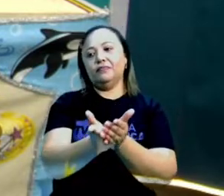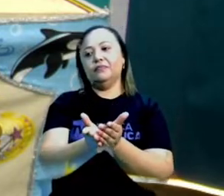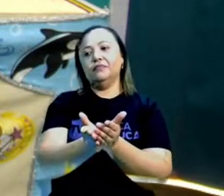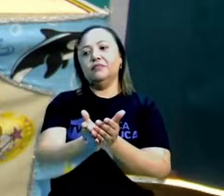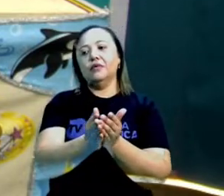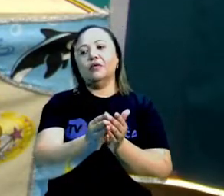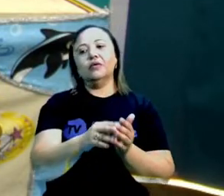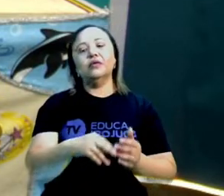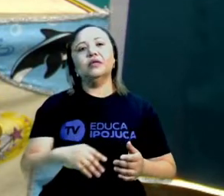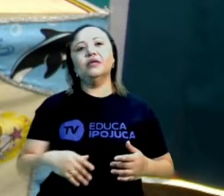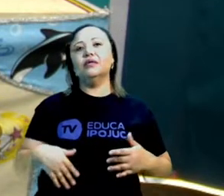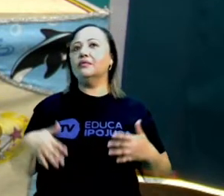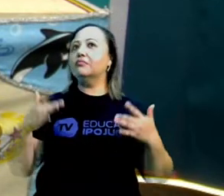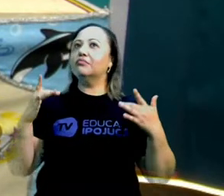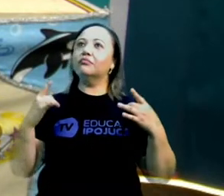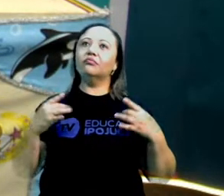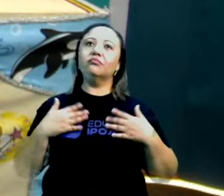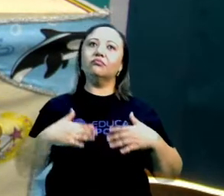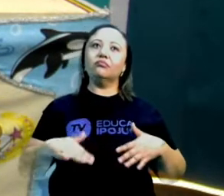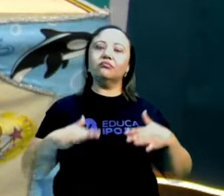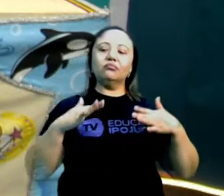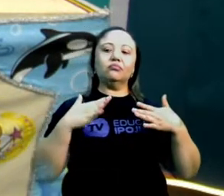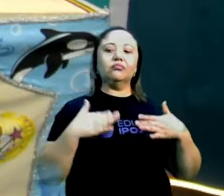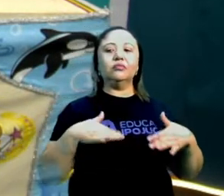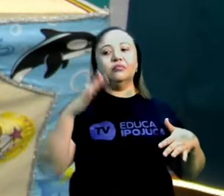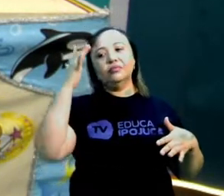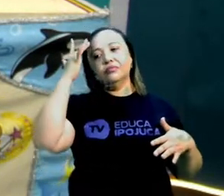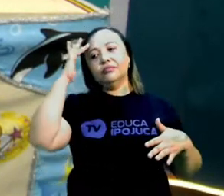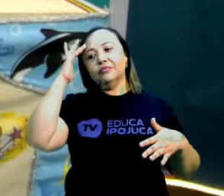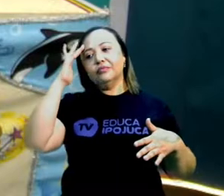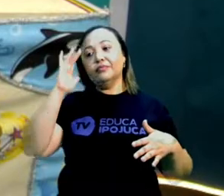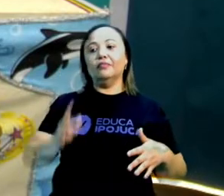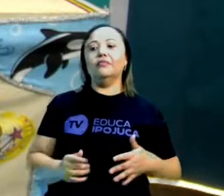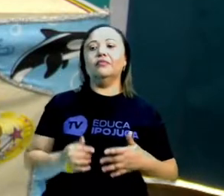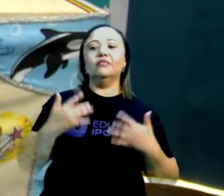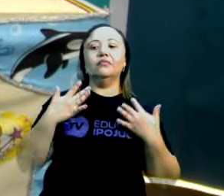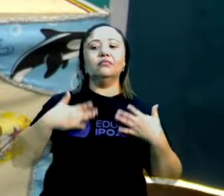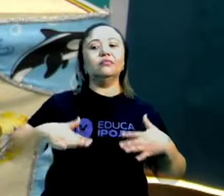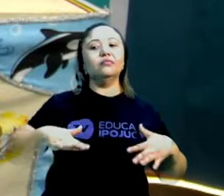estava tudo tranquilo, tu sabe o que aconteceu?